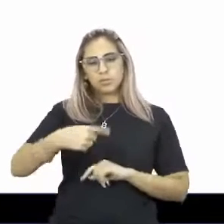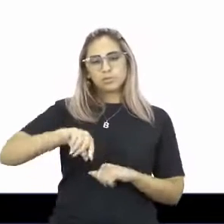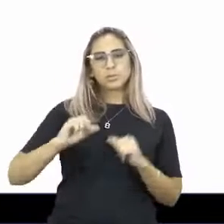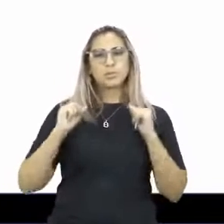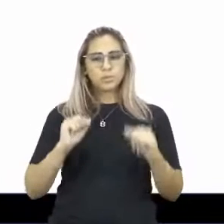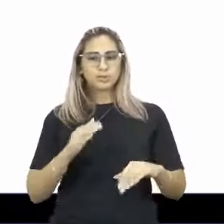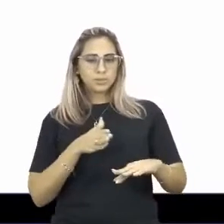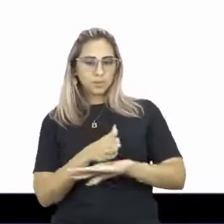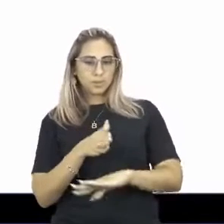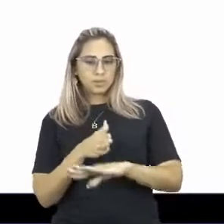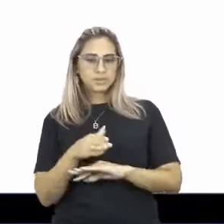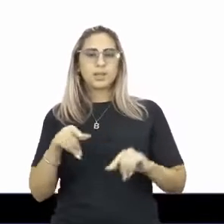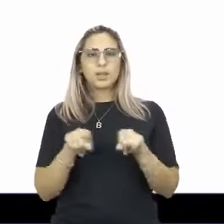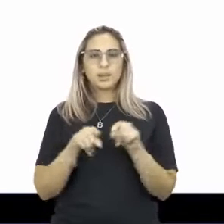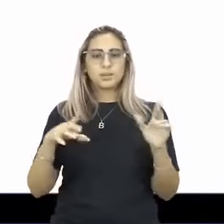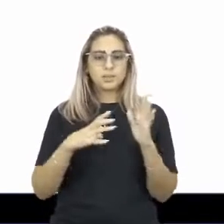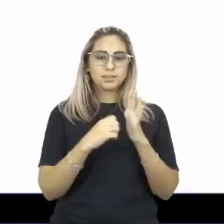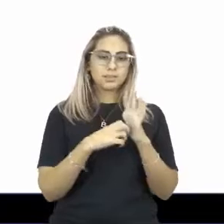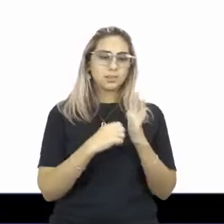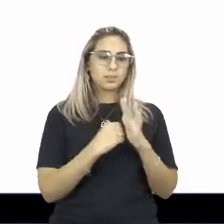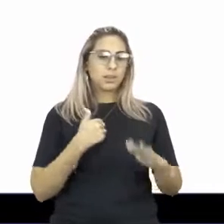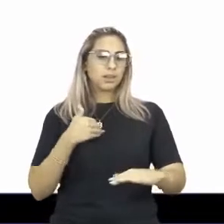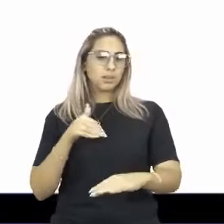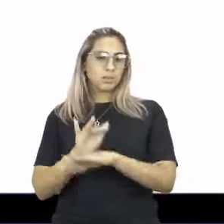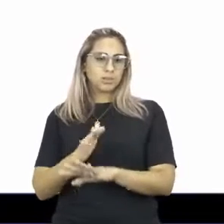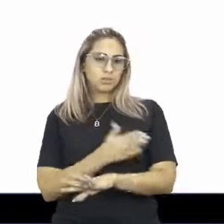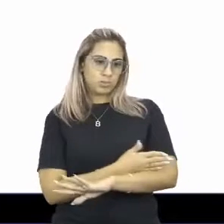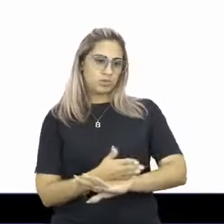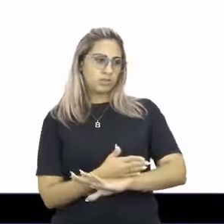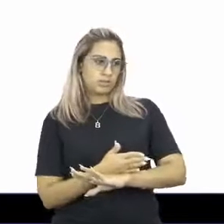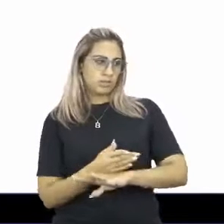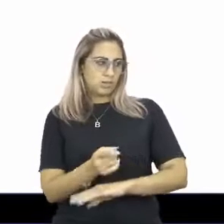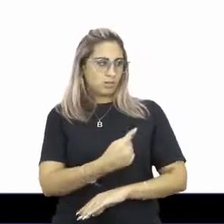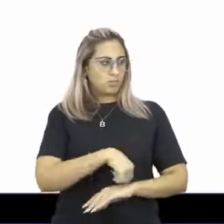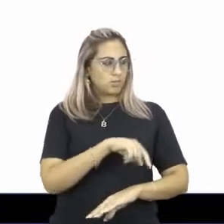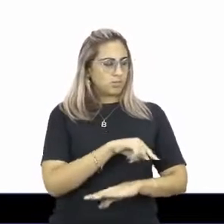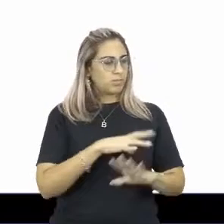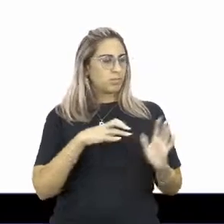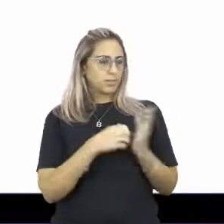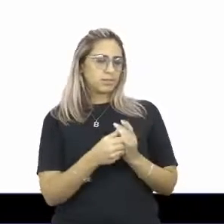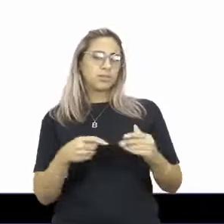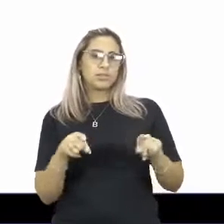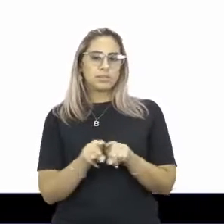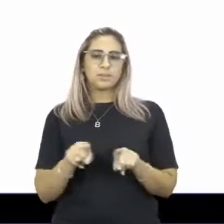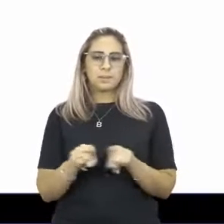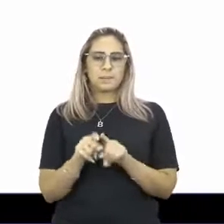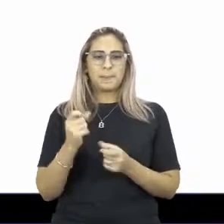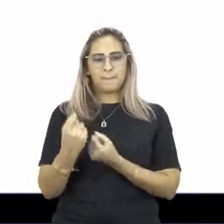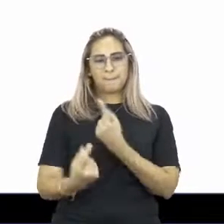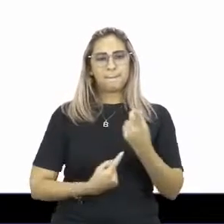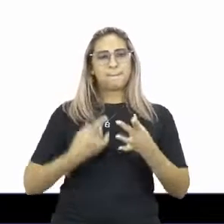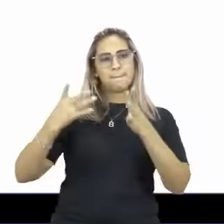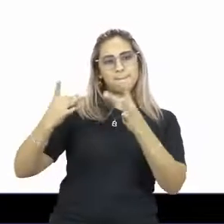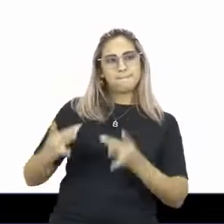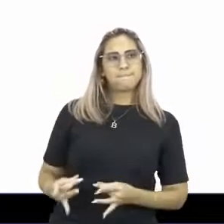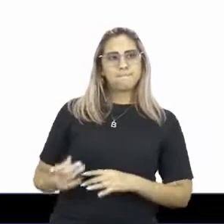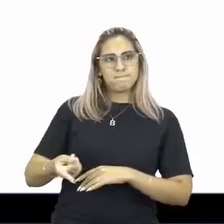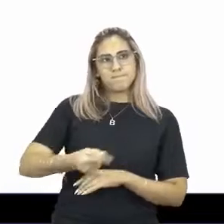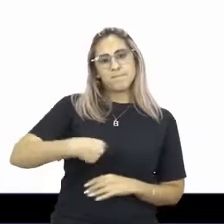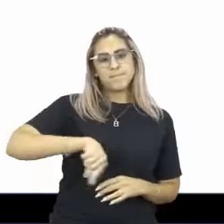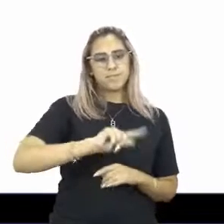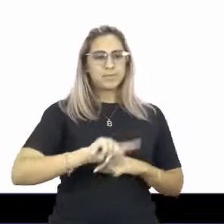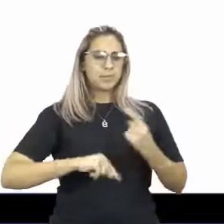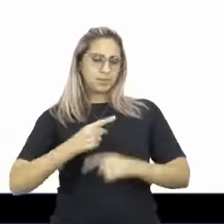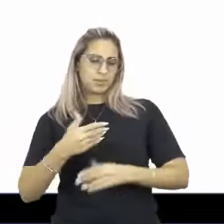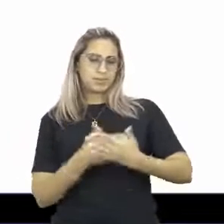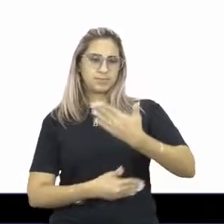possa participar aqui da inscrição para atribuição inicial. Você precisa fazer essa inscrição também, tá bom? Alguns detalhes da inscrição a gente vai ver nos